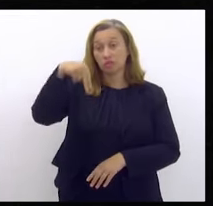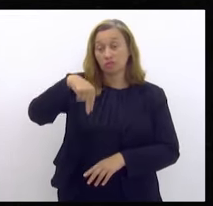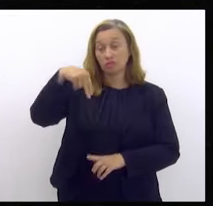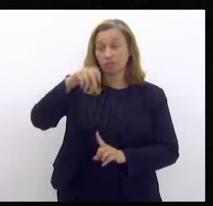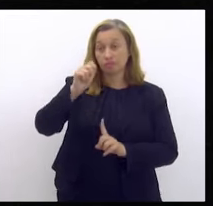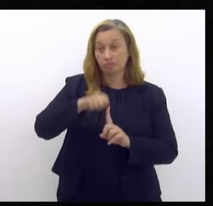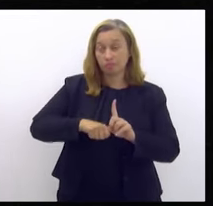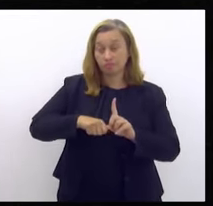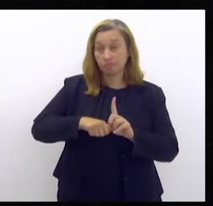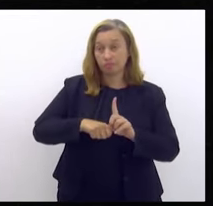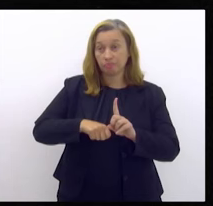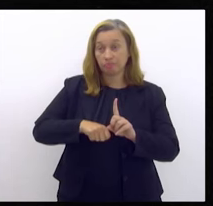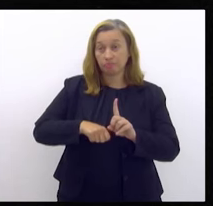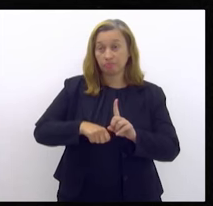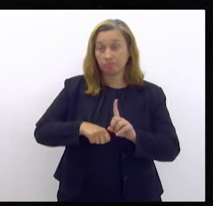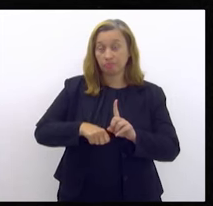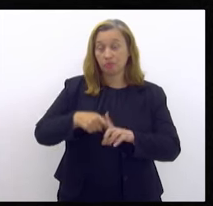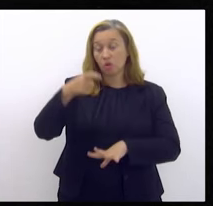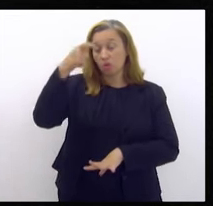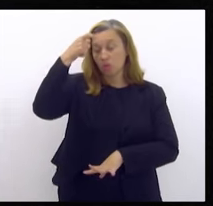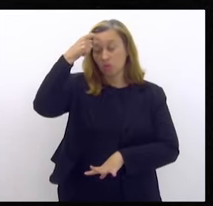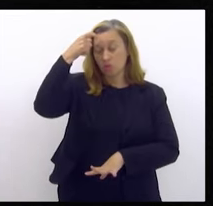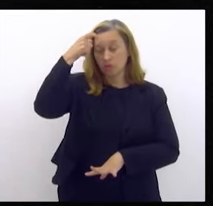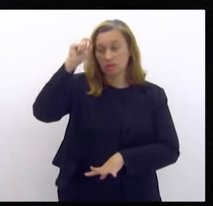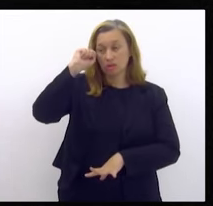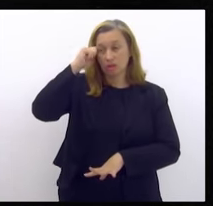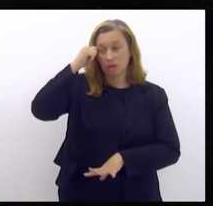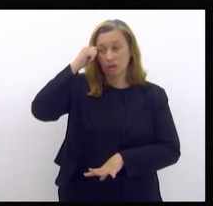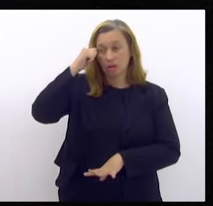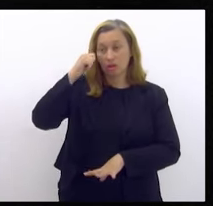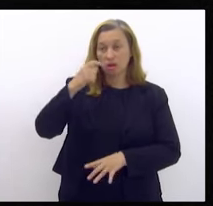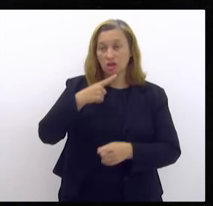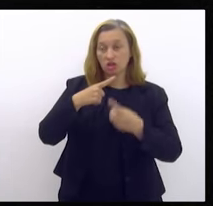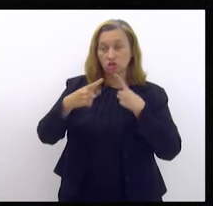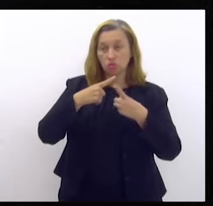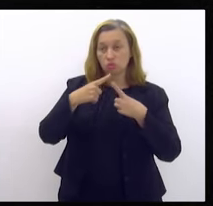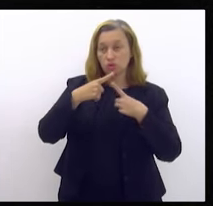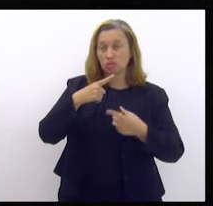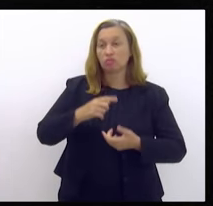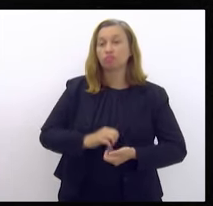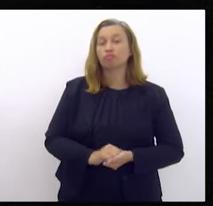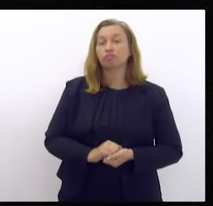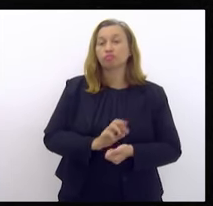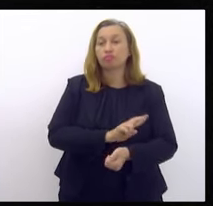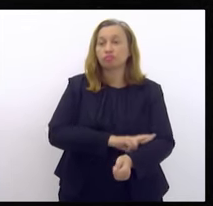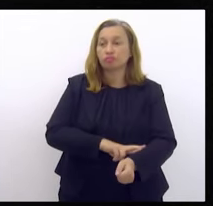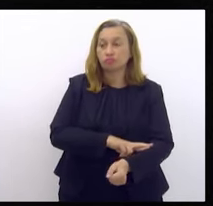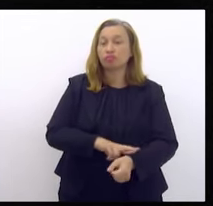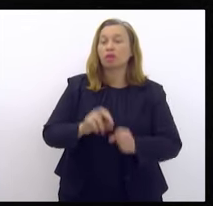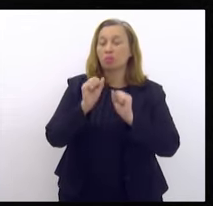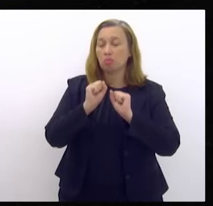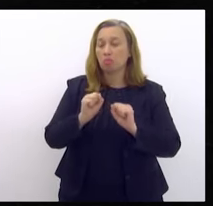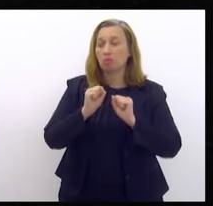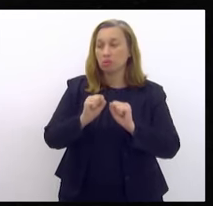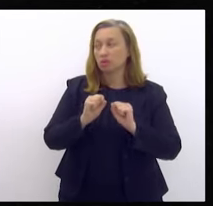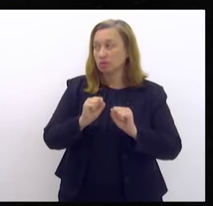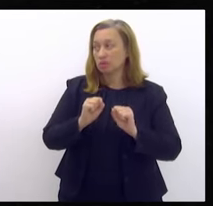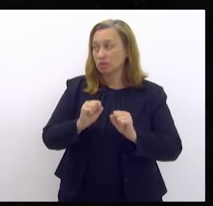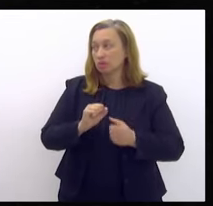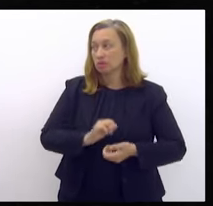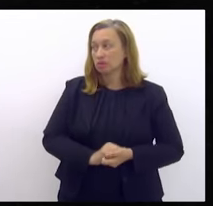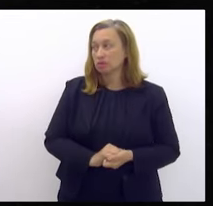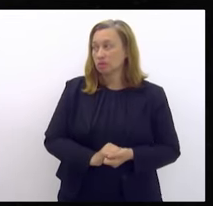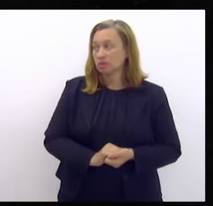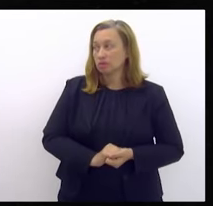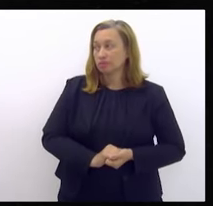mês, o novembro negro, que é importante, é um mês de discussão racial, para que a gente possa aprovar,